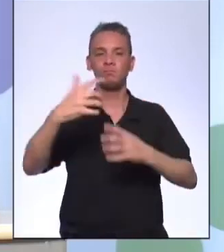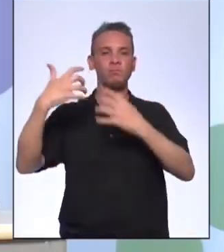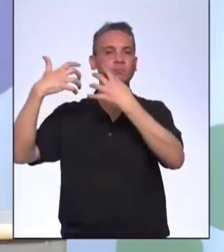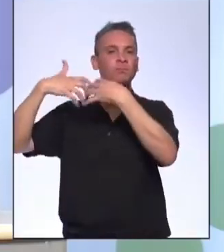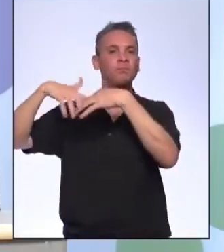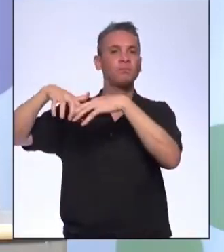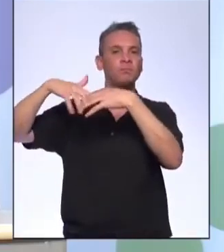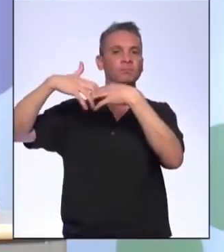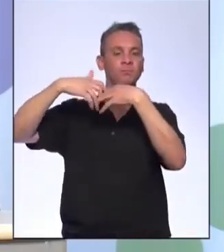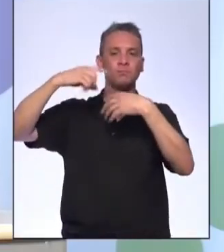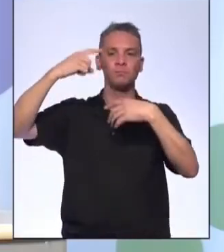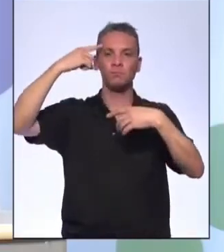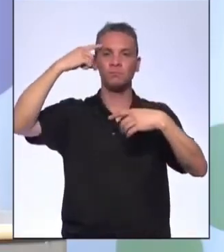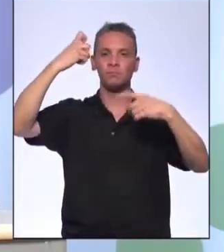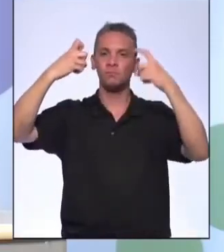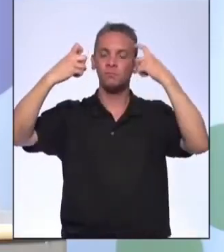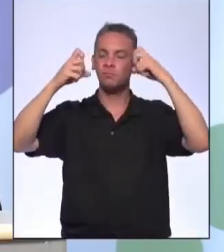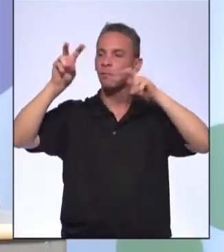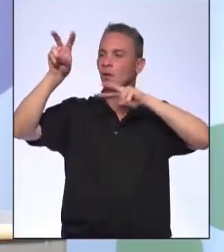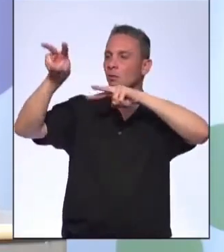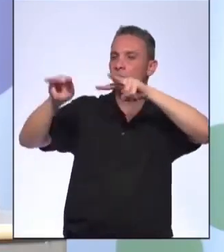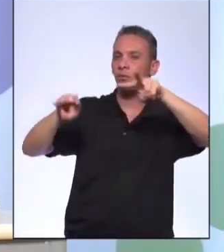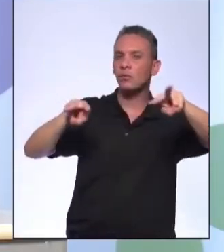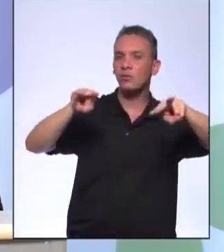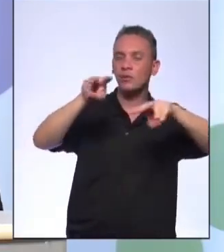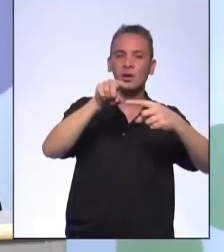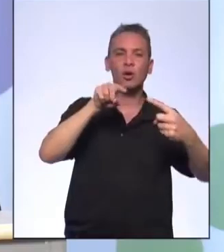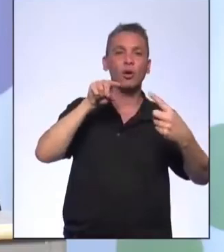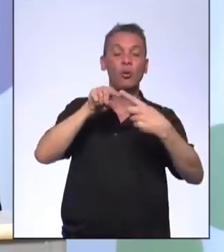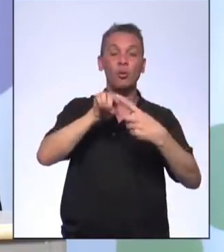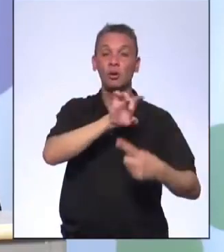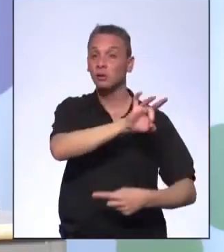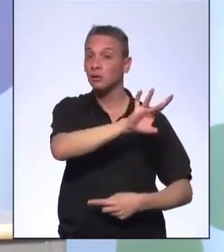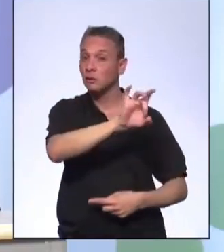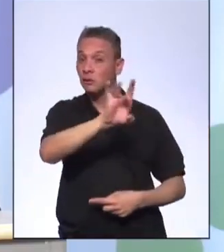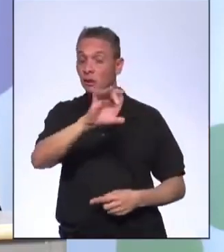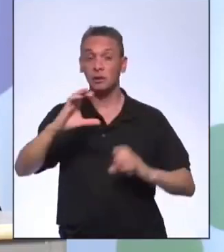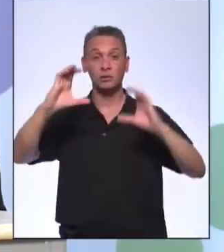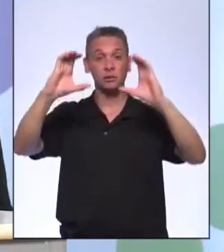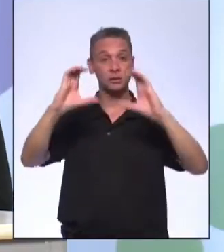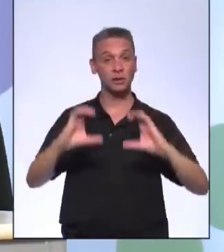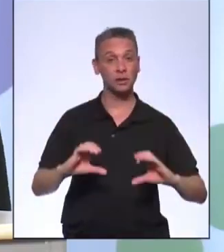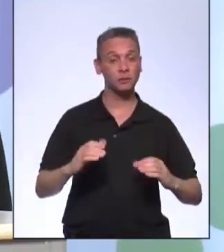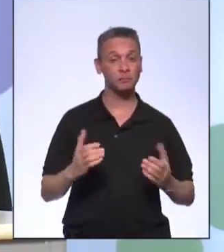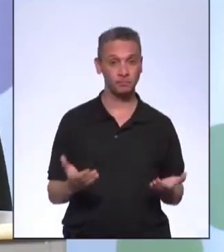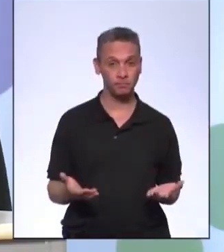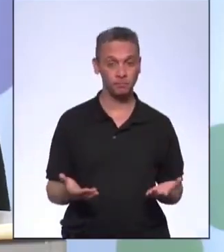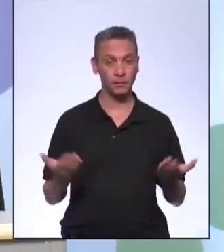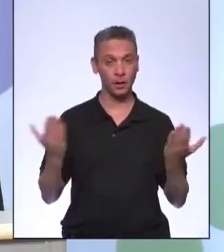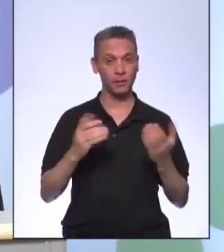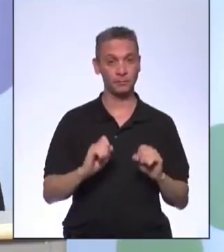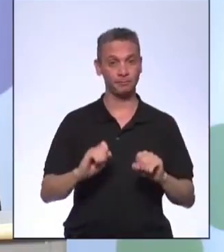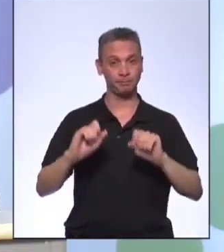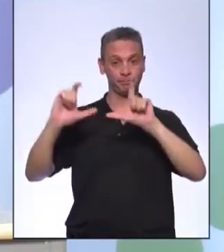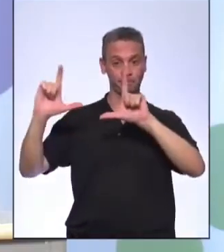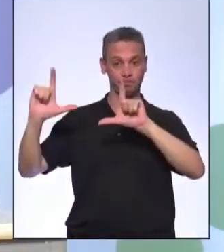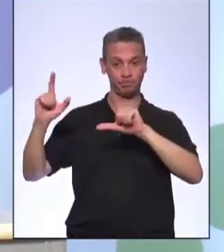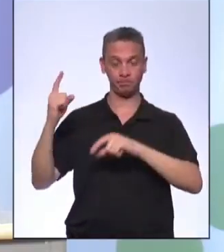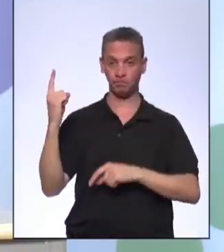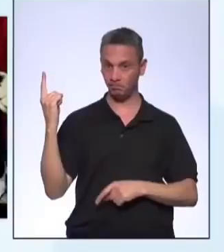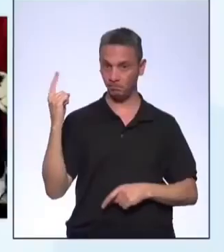a construção de um olhar mais crítico, autônomo e cidadão, né? Agora eu vou colocar para